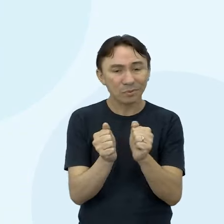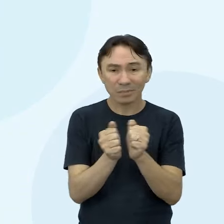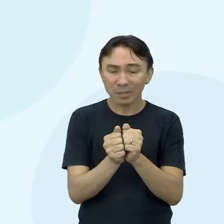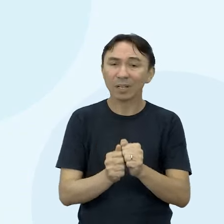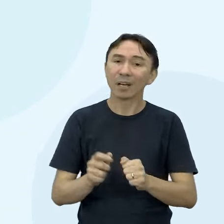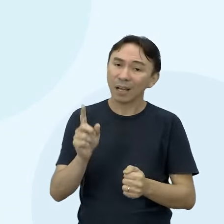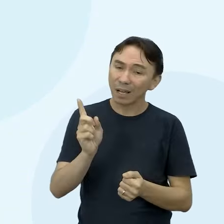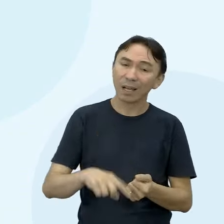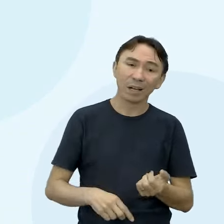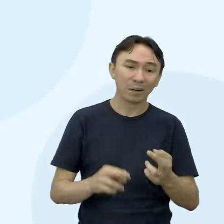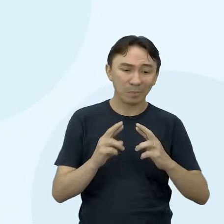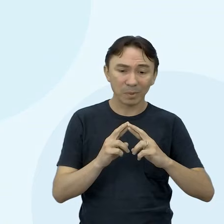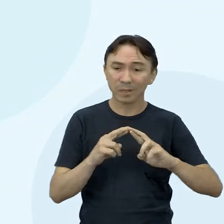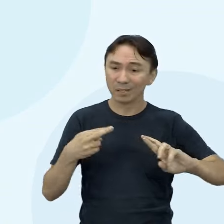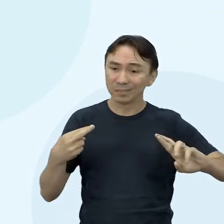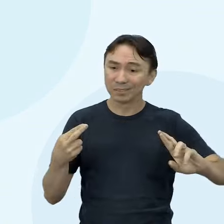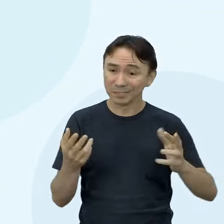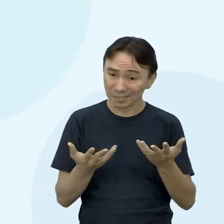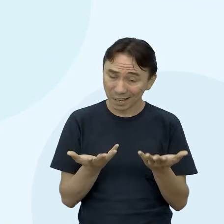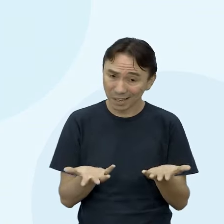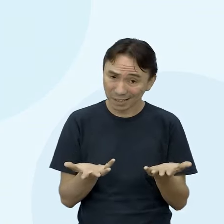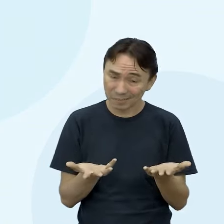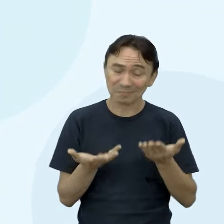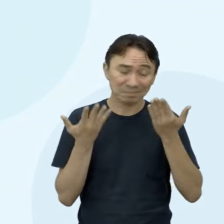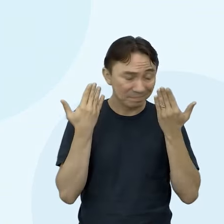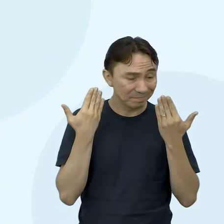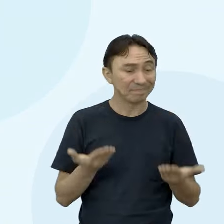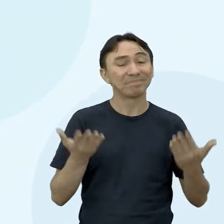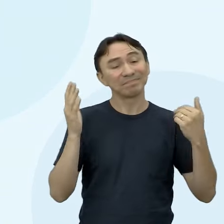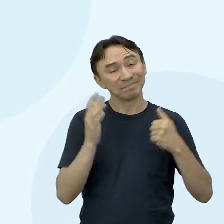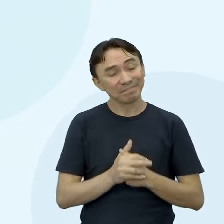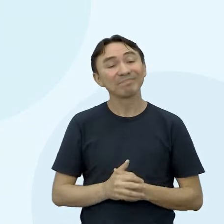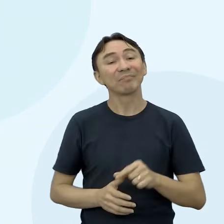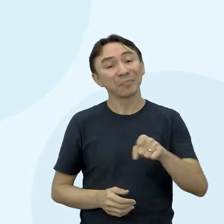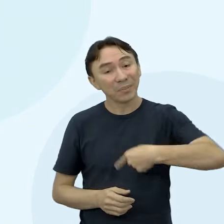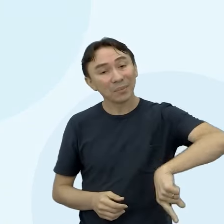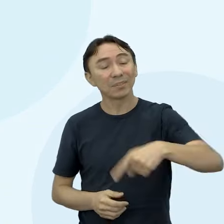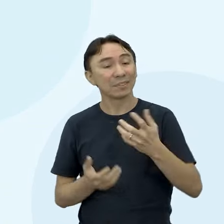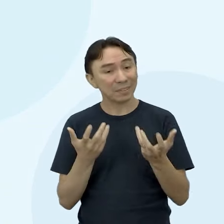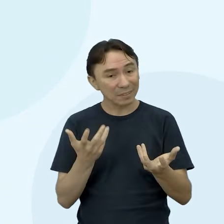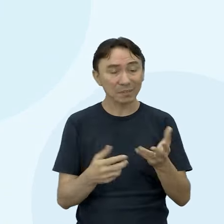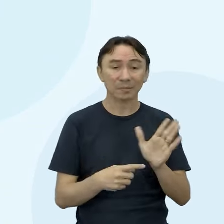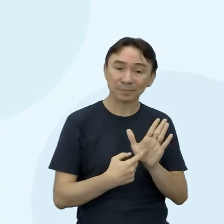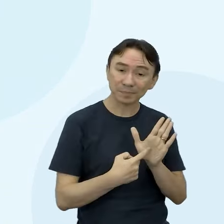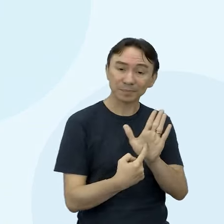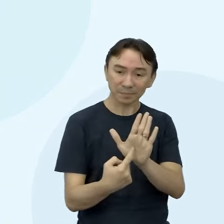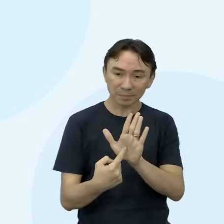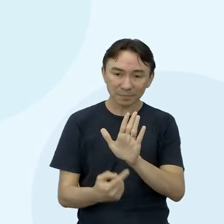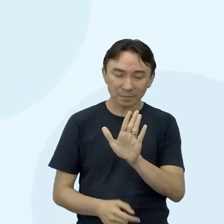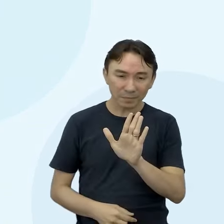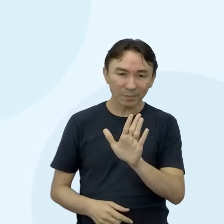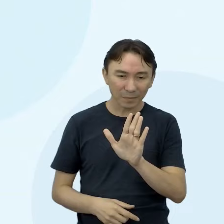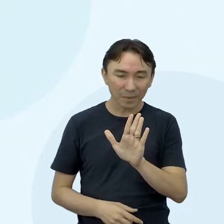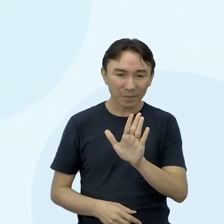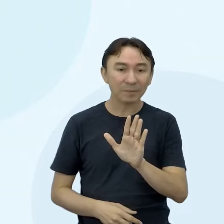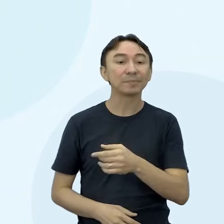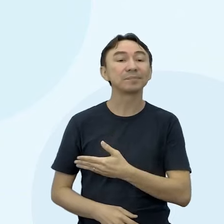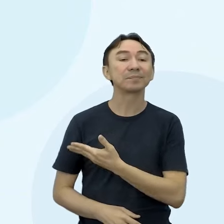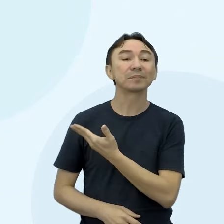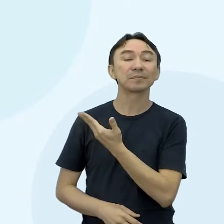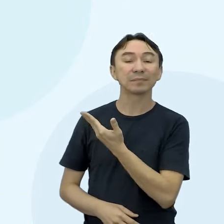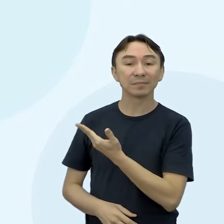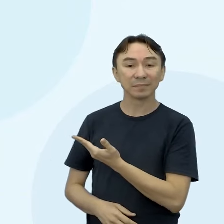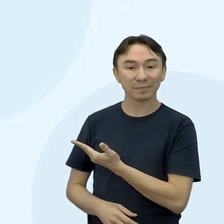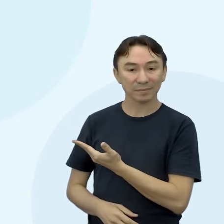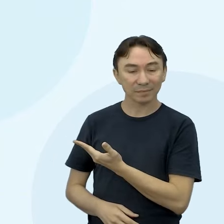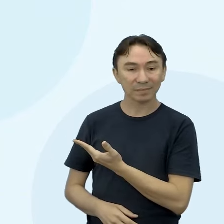grande rede. E é isso que nós queríamos abordar. E como o mapa mostra, pode passar para o próximo, a gente